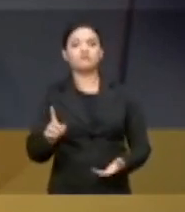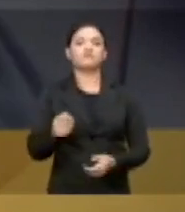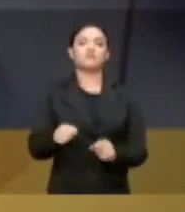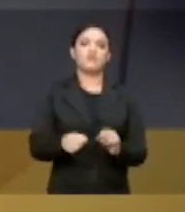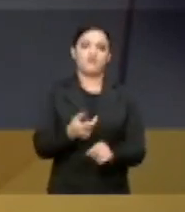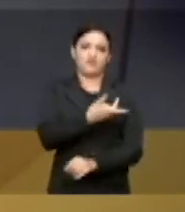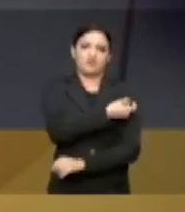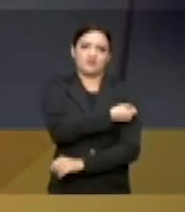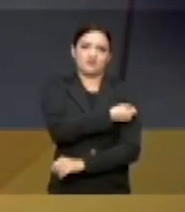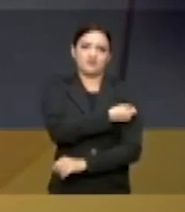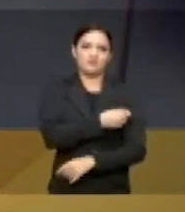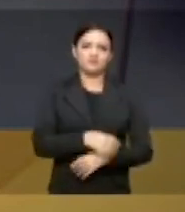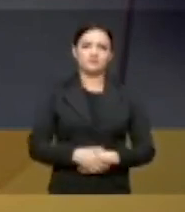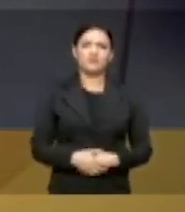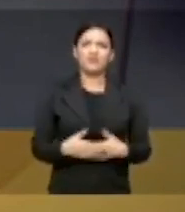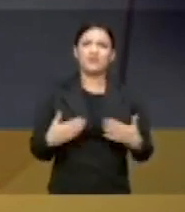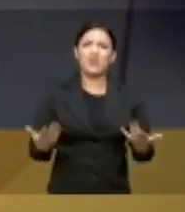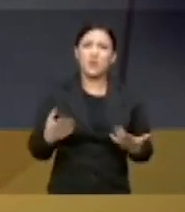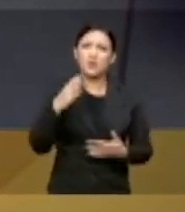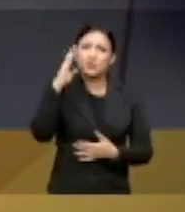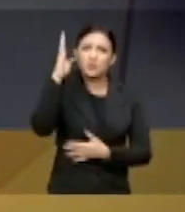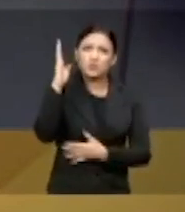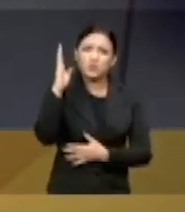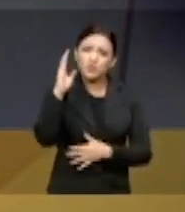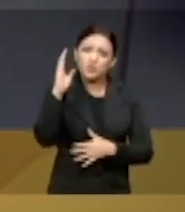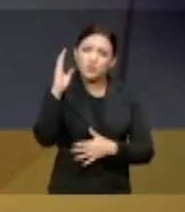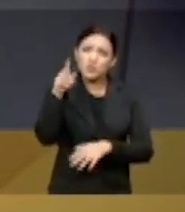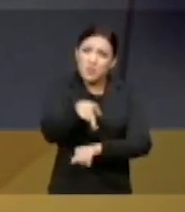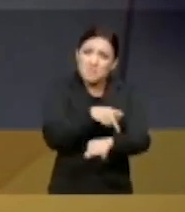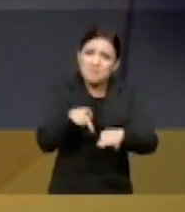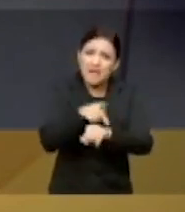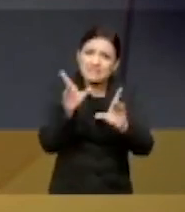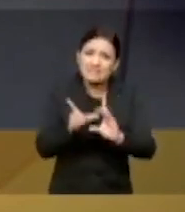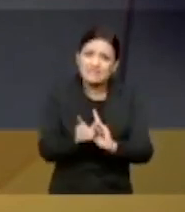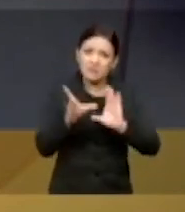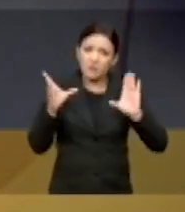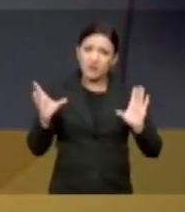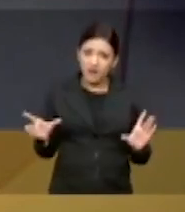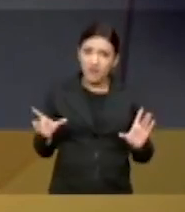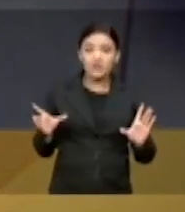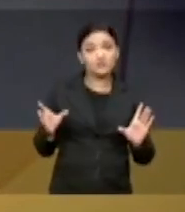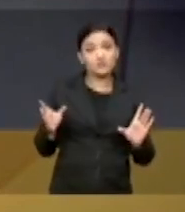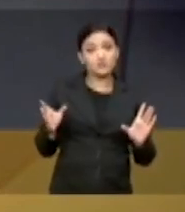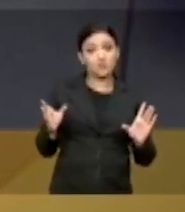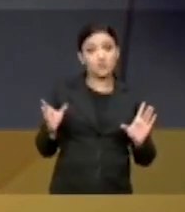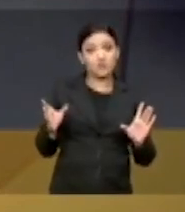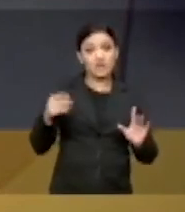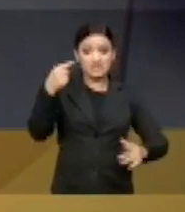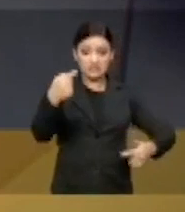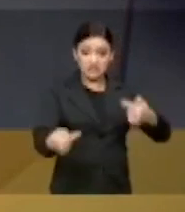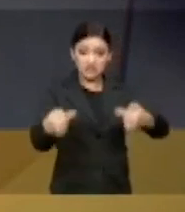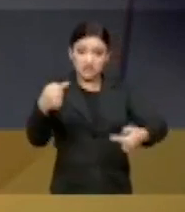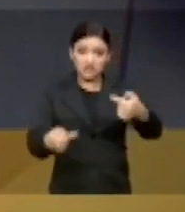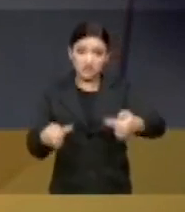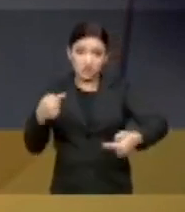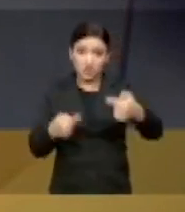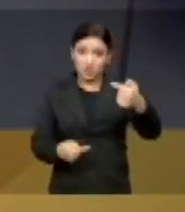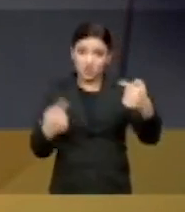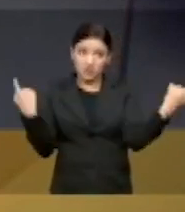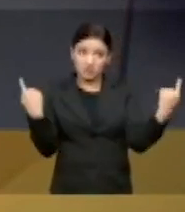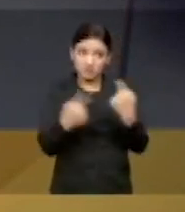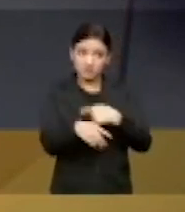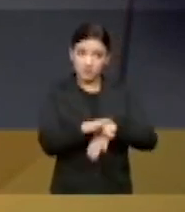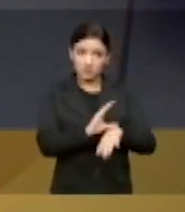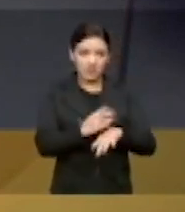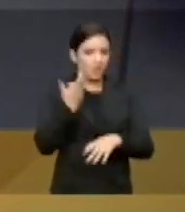Ora, em um Estado democrático de direito, seria normal discutir a eventual inconstitucionalidade